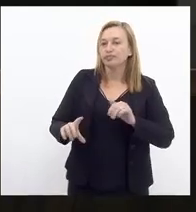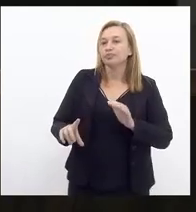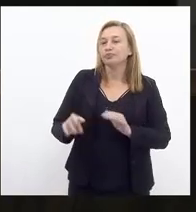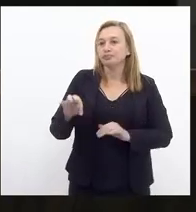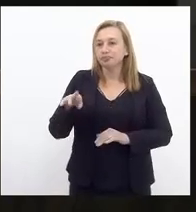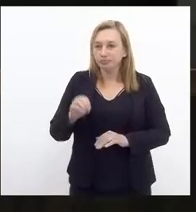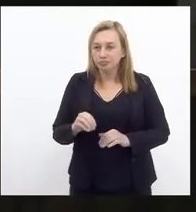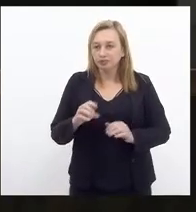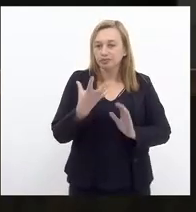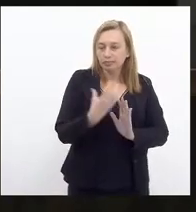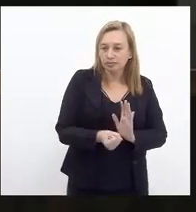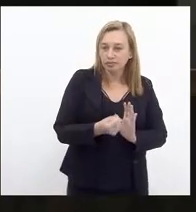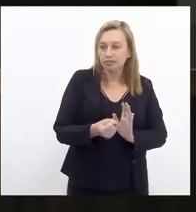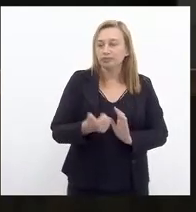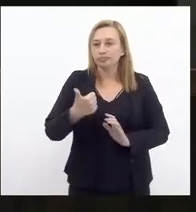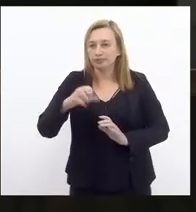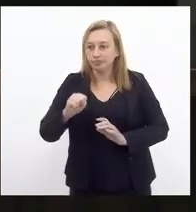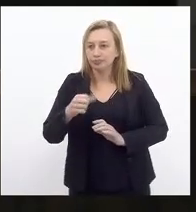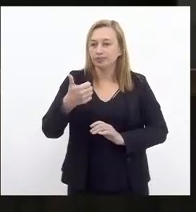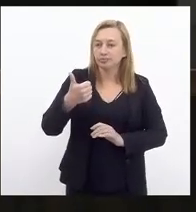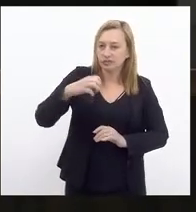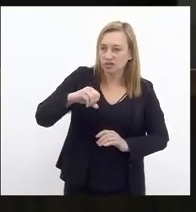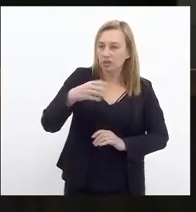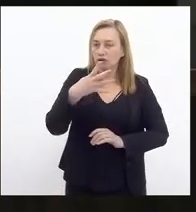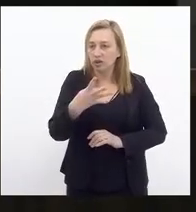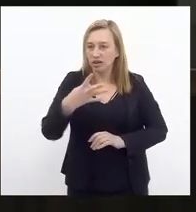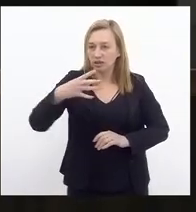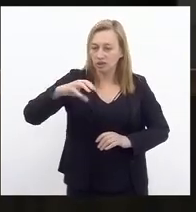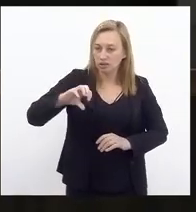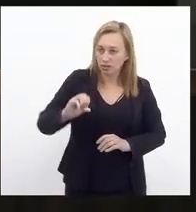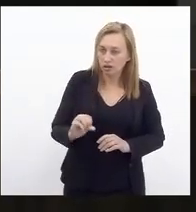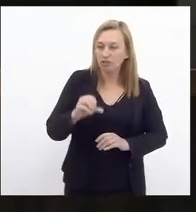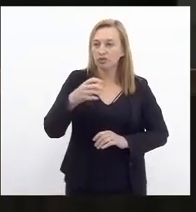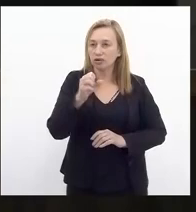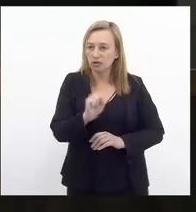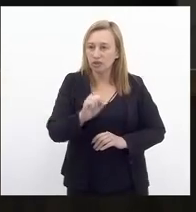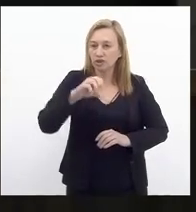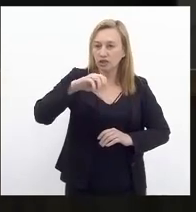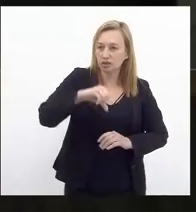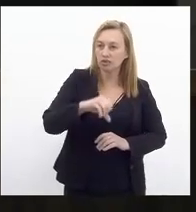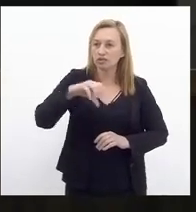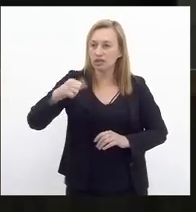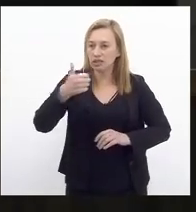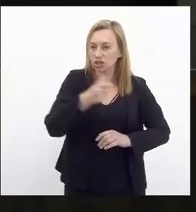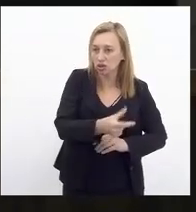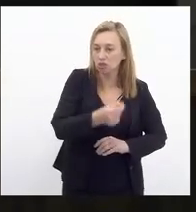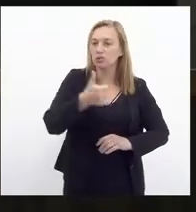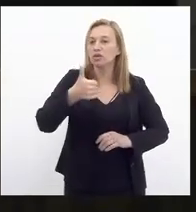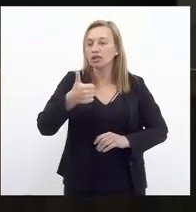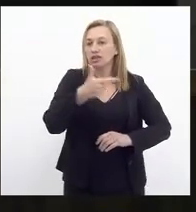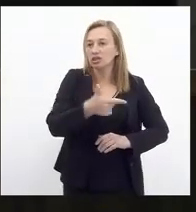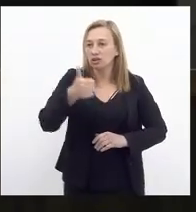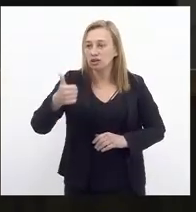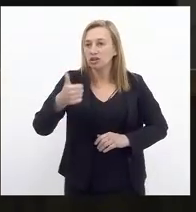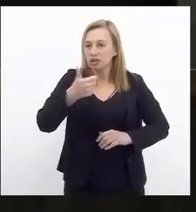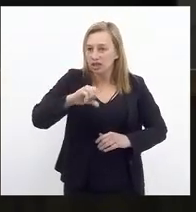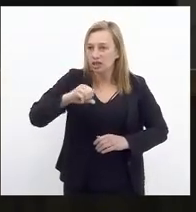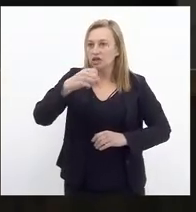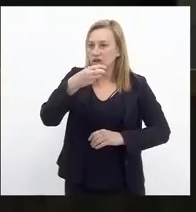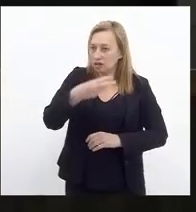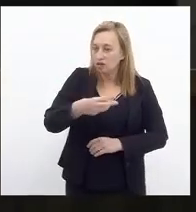mérito para guardar mais ou menos às 18 1942 43/89 91/99 107/108 122